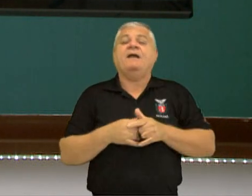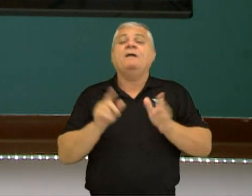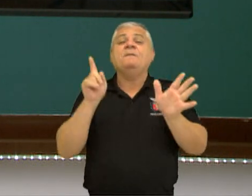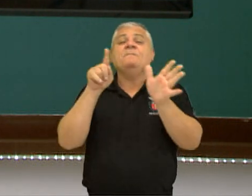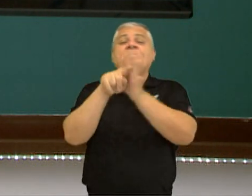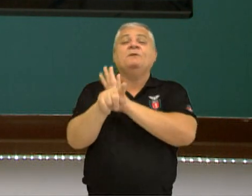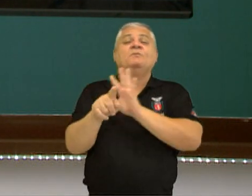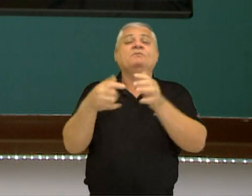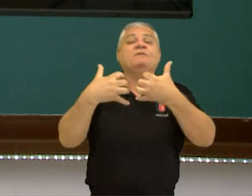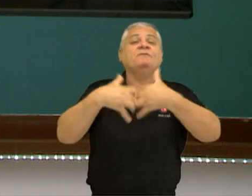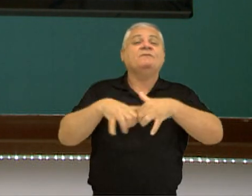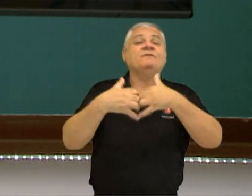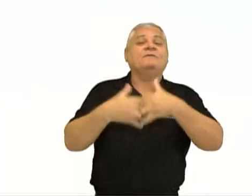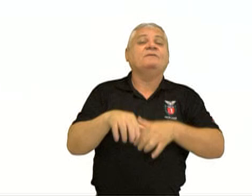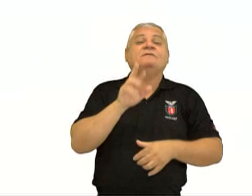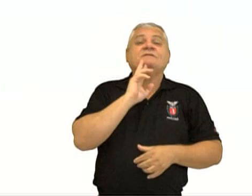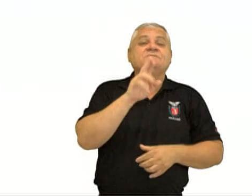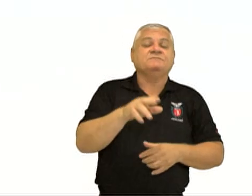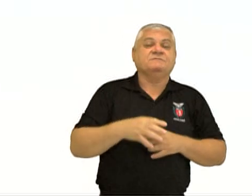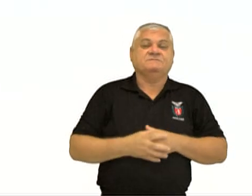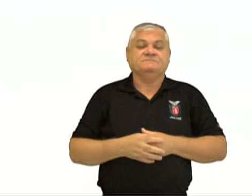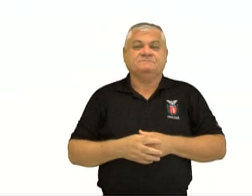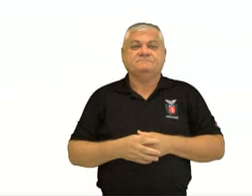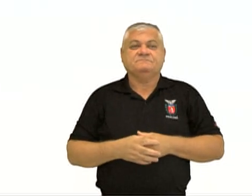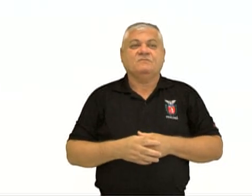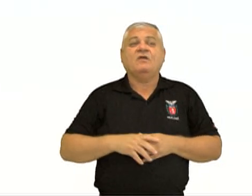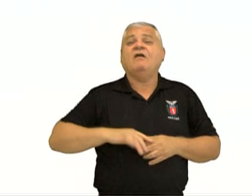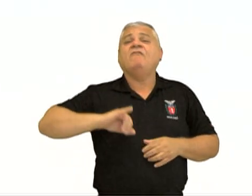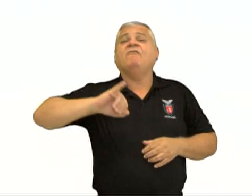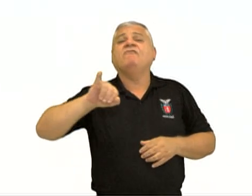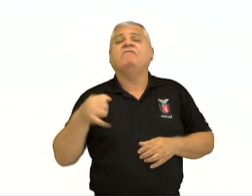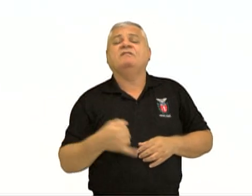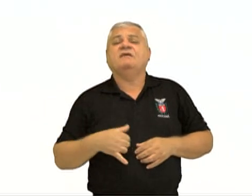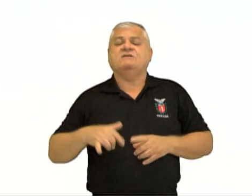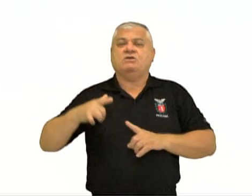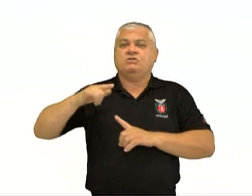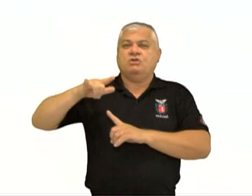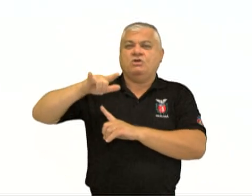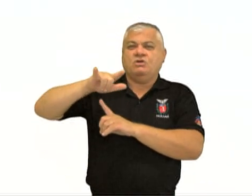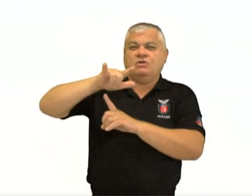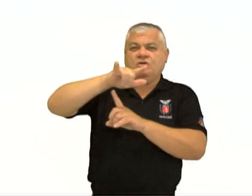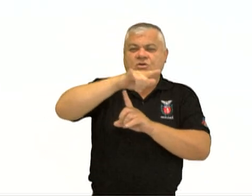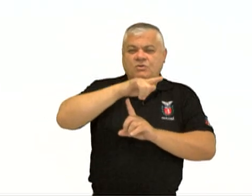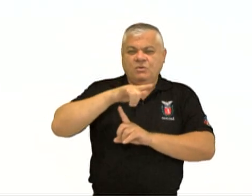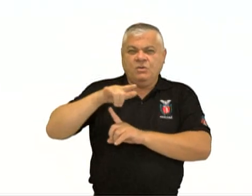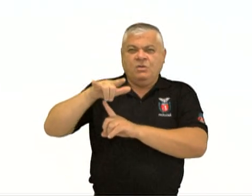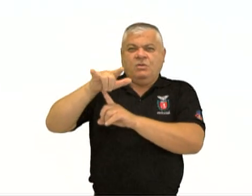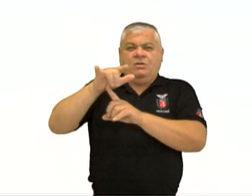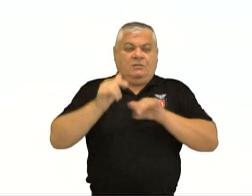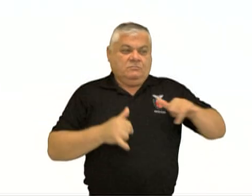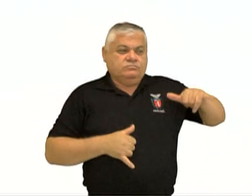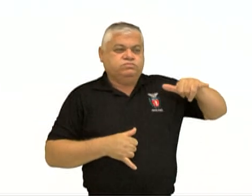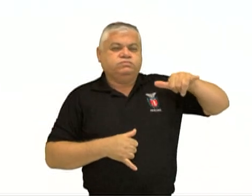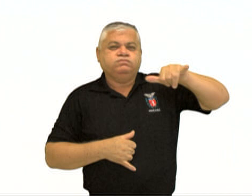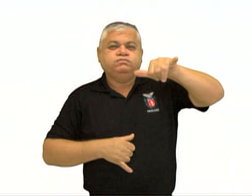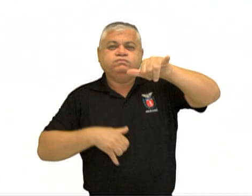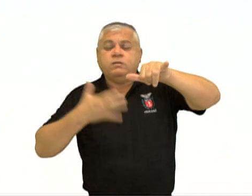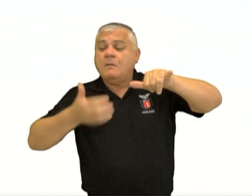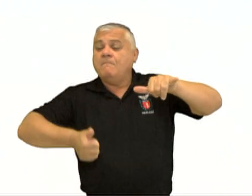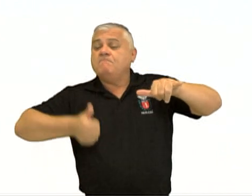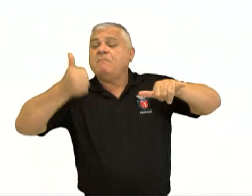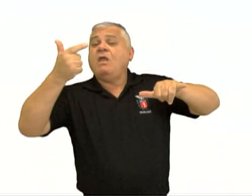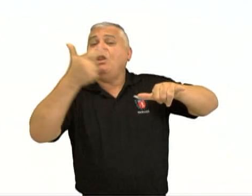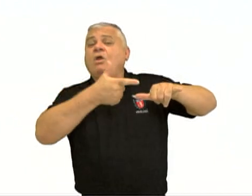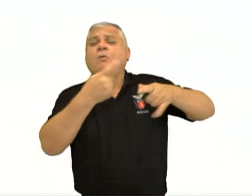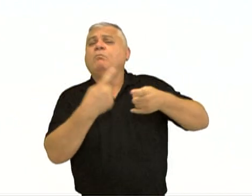nosso quiz. Qual é a vantagem do uso de drones em relação a aviões na obtenção das imagens aéreas?